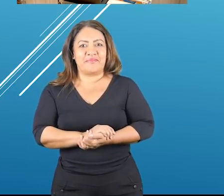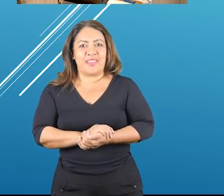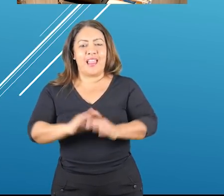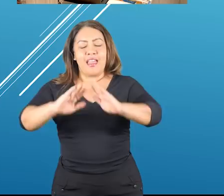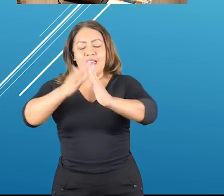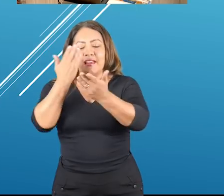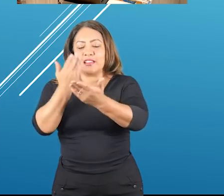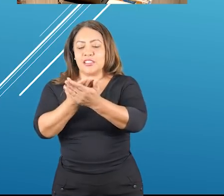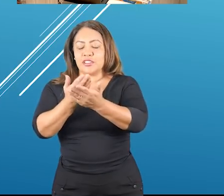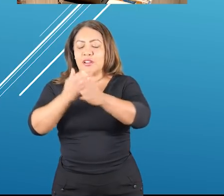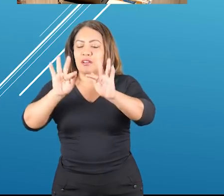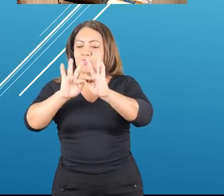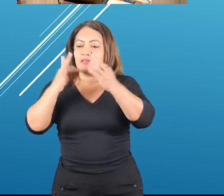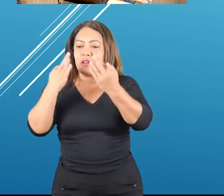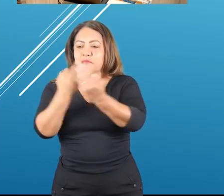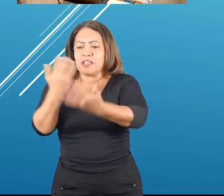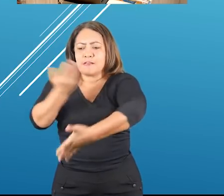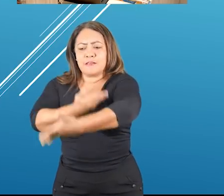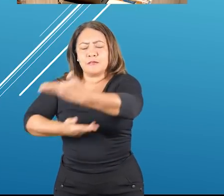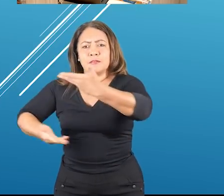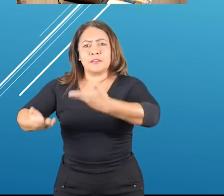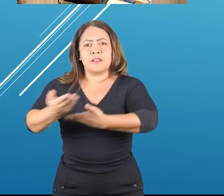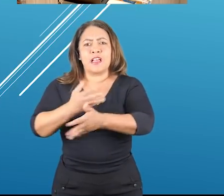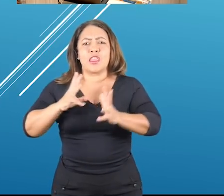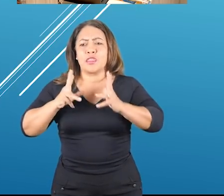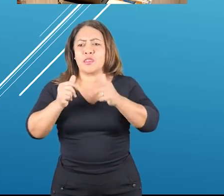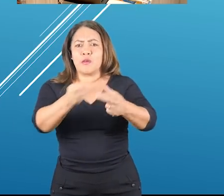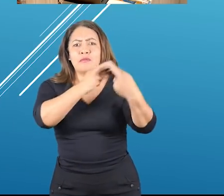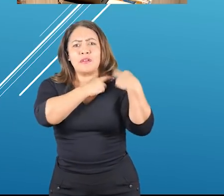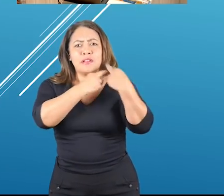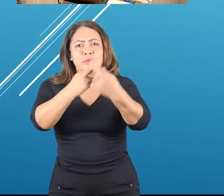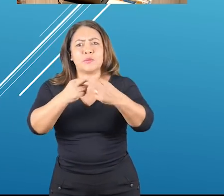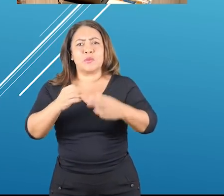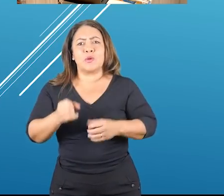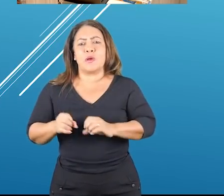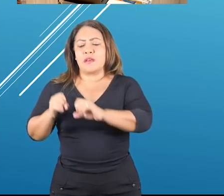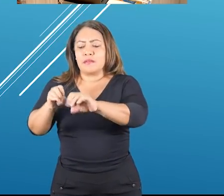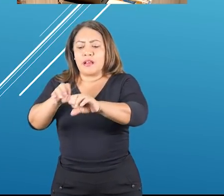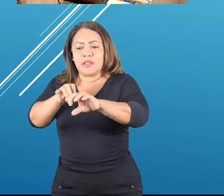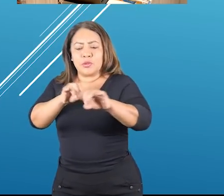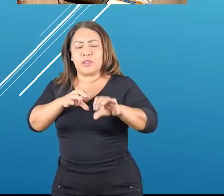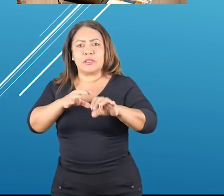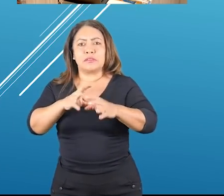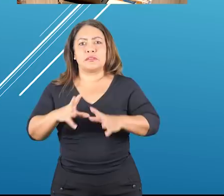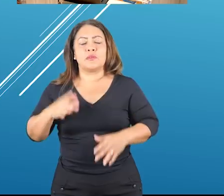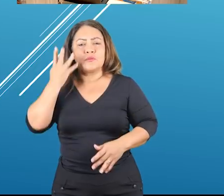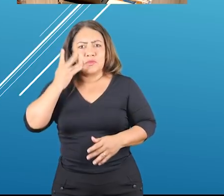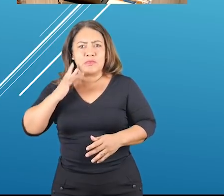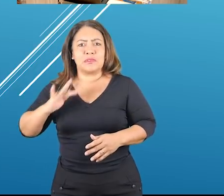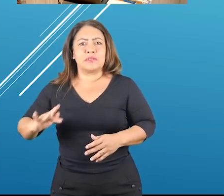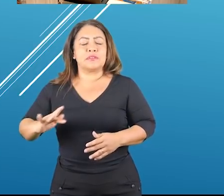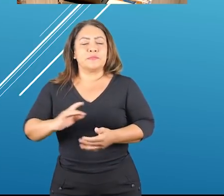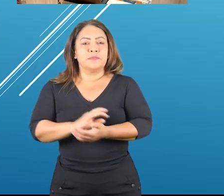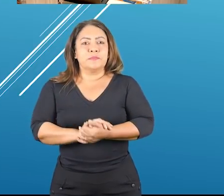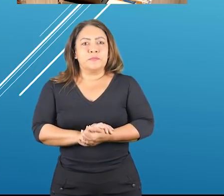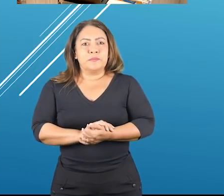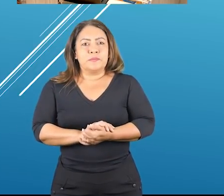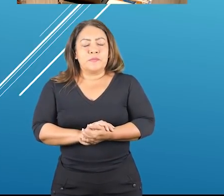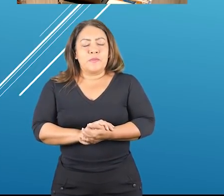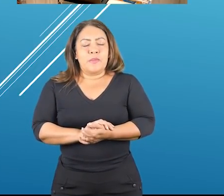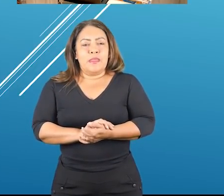Escola e família compartilham a responsabilidade na ação educativa das crianças, A